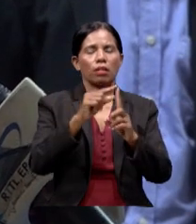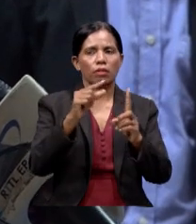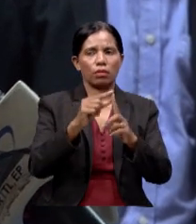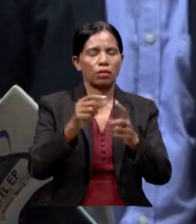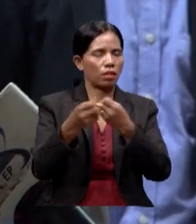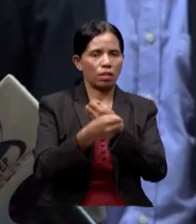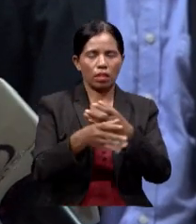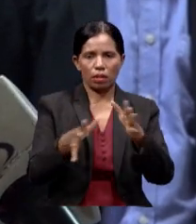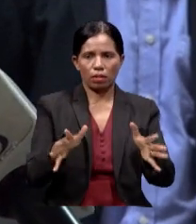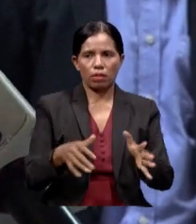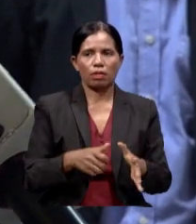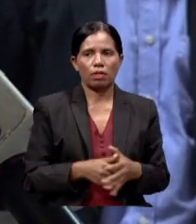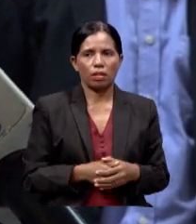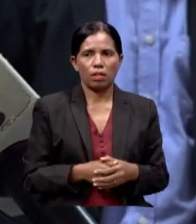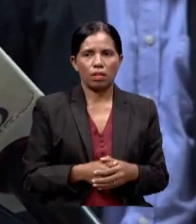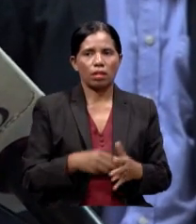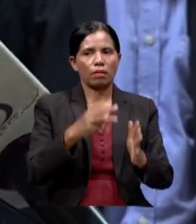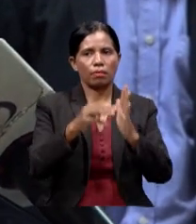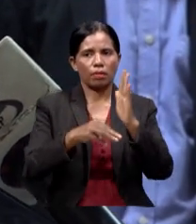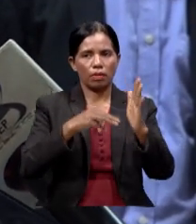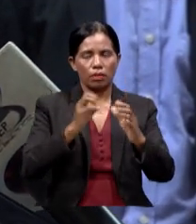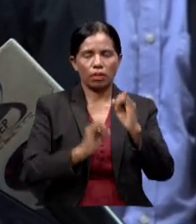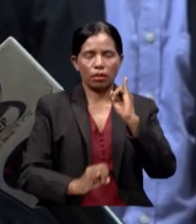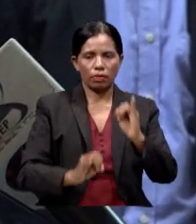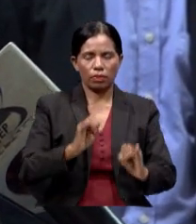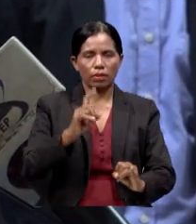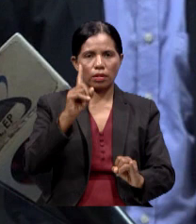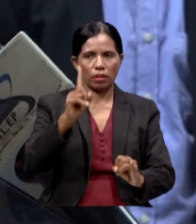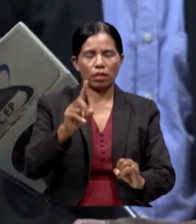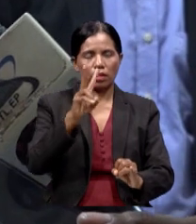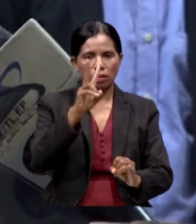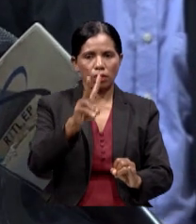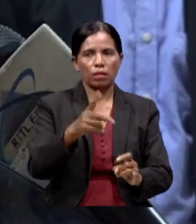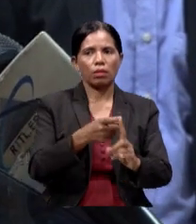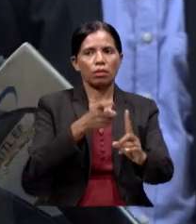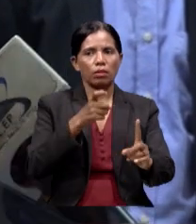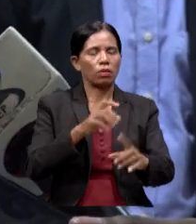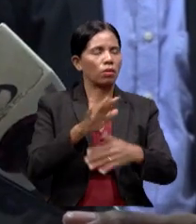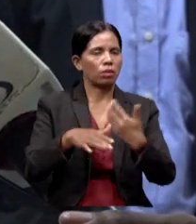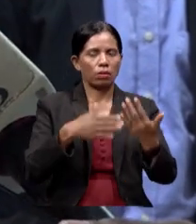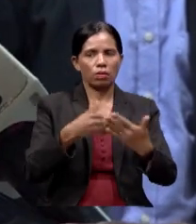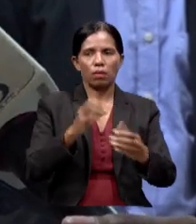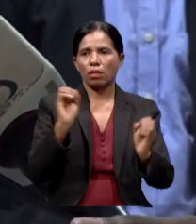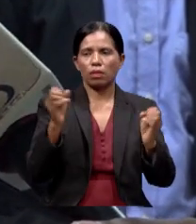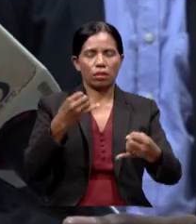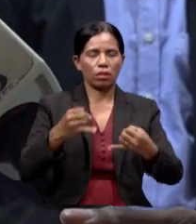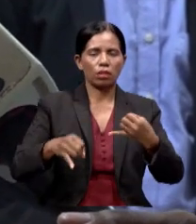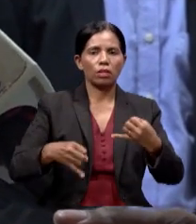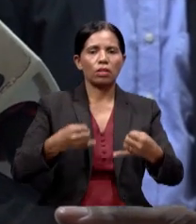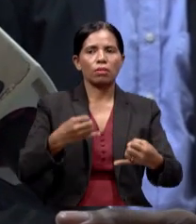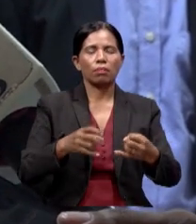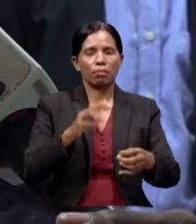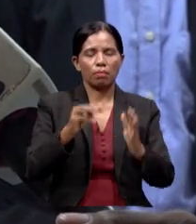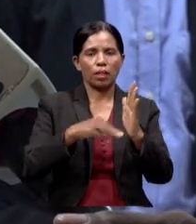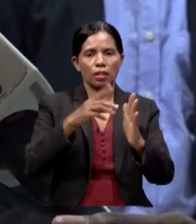com, media individu particular ida rua hus media ida laso totu laso jornalista tapi media ida